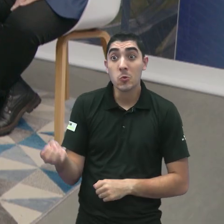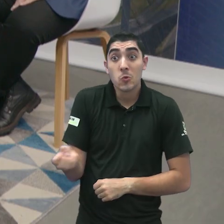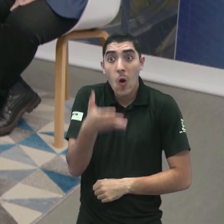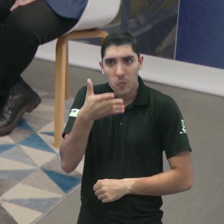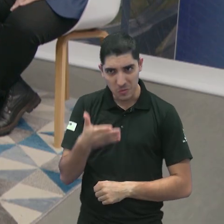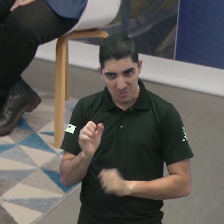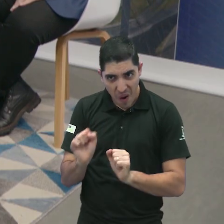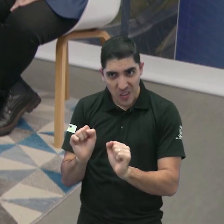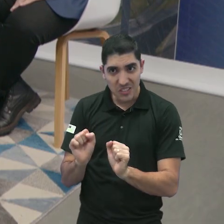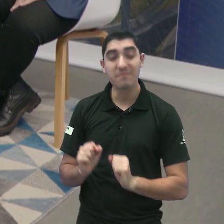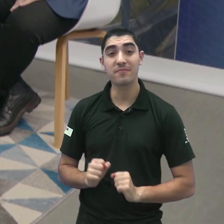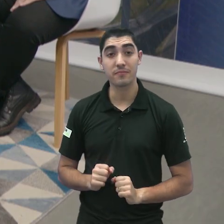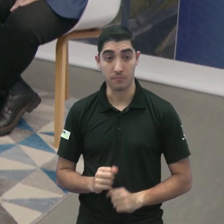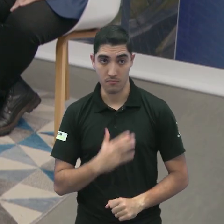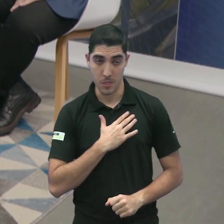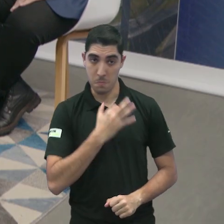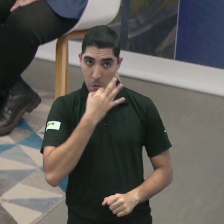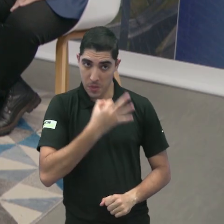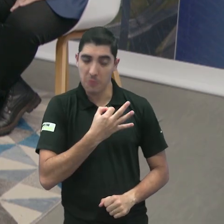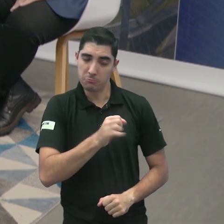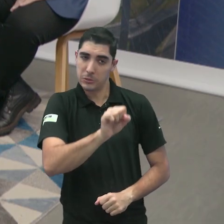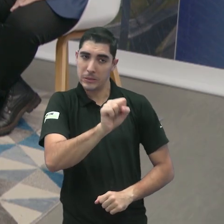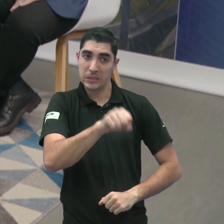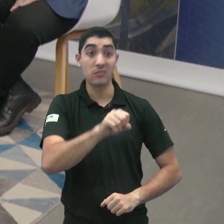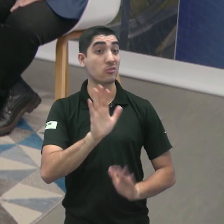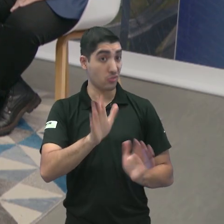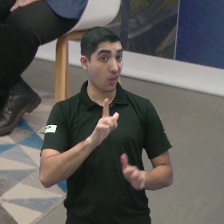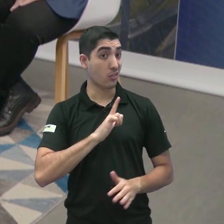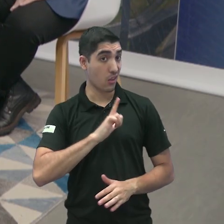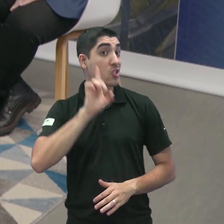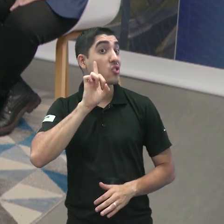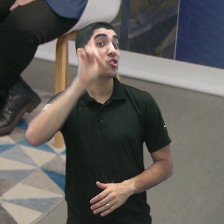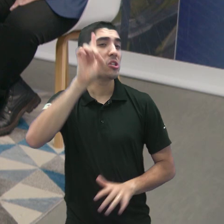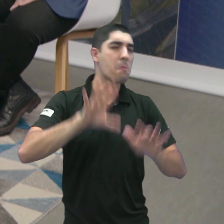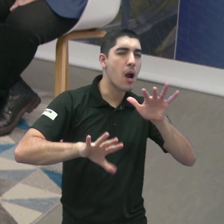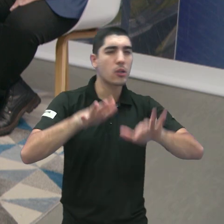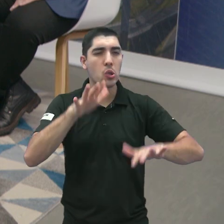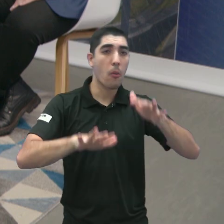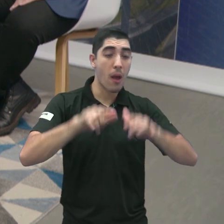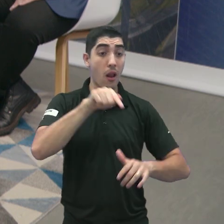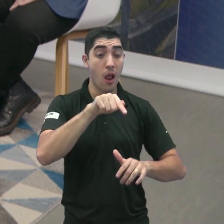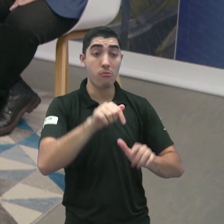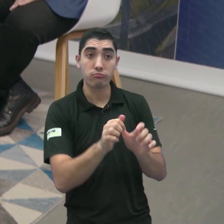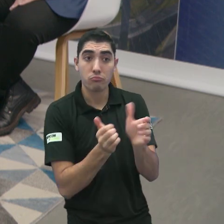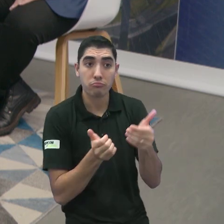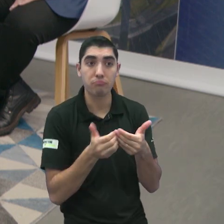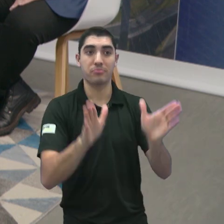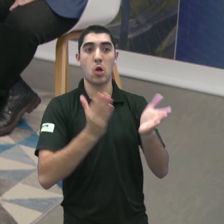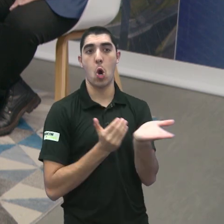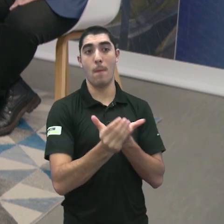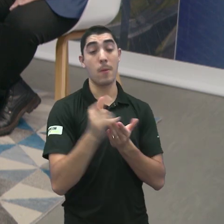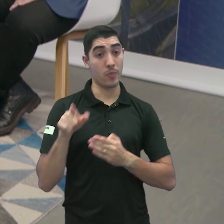no Brasil? Eu acredito que sim. Já tem até data para acontecer. Né, o governo do estado de São Paulo tem